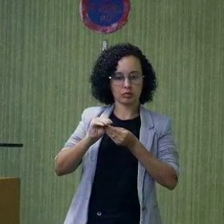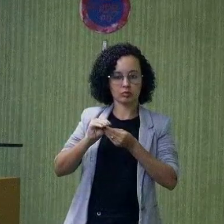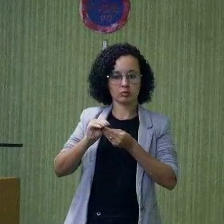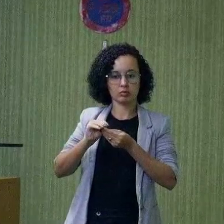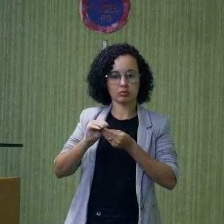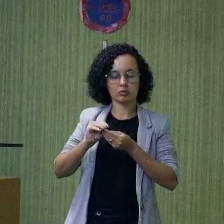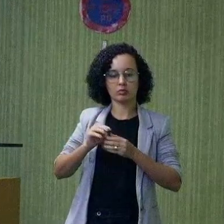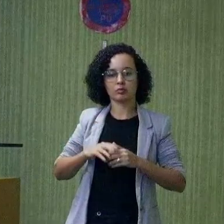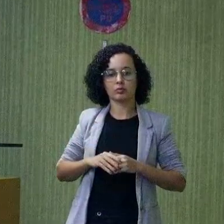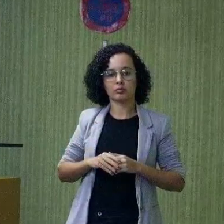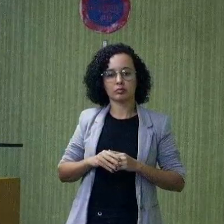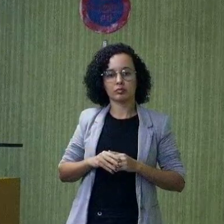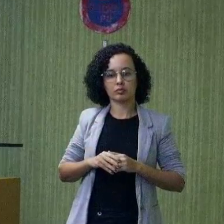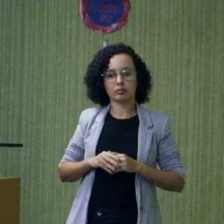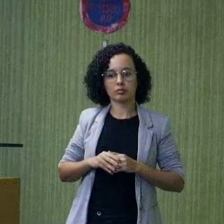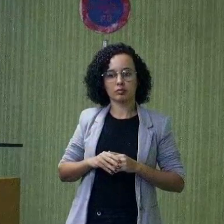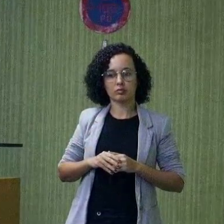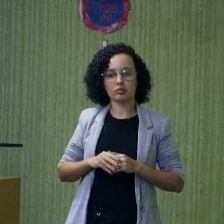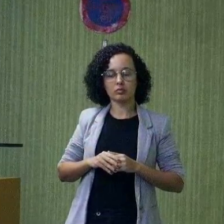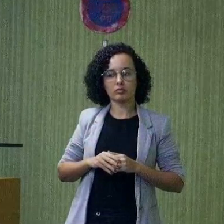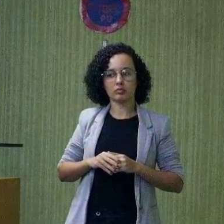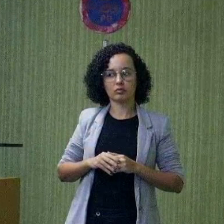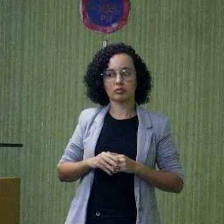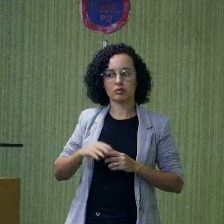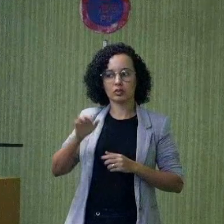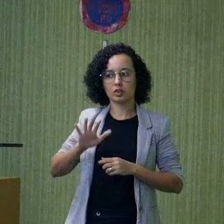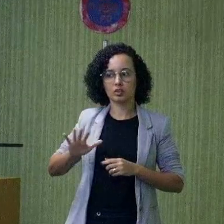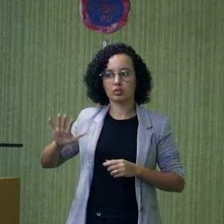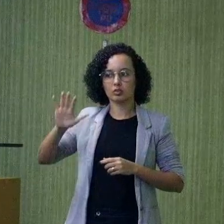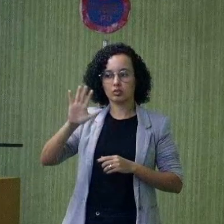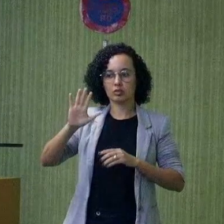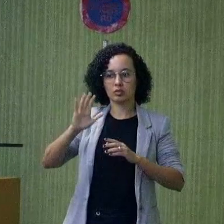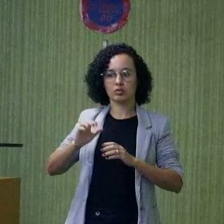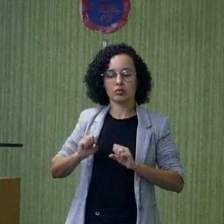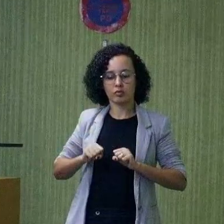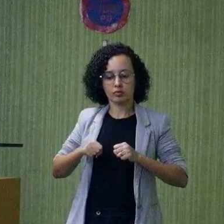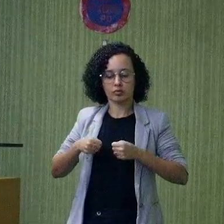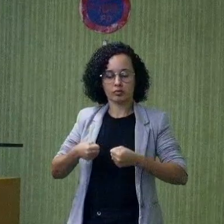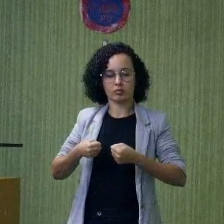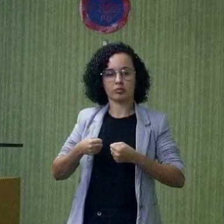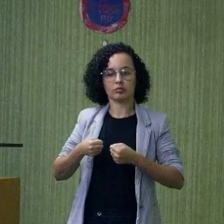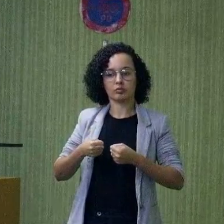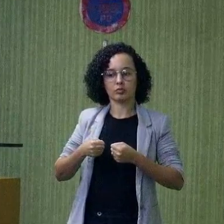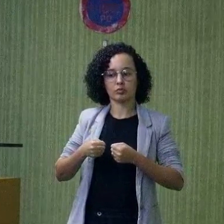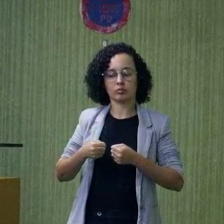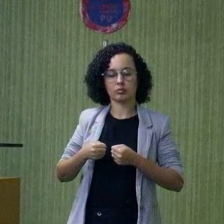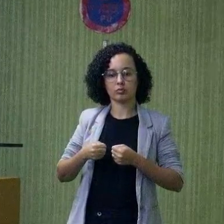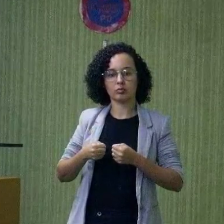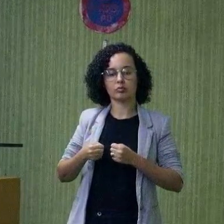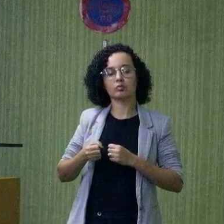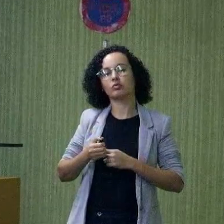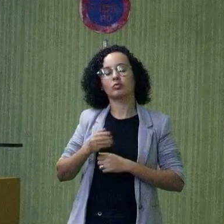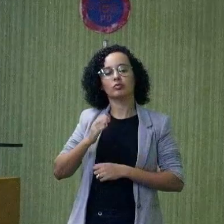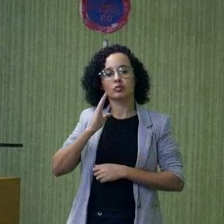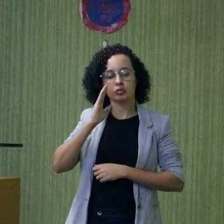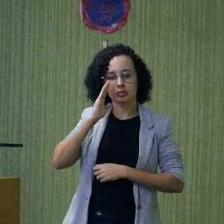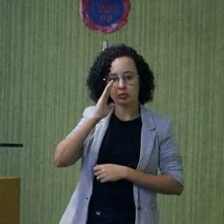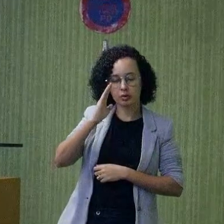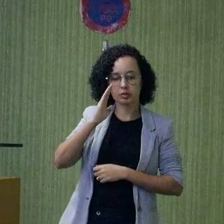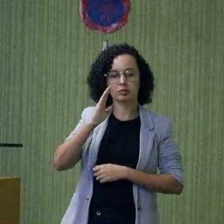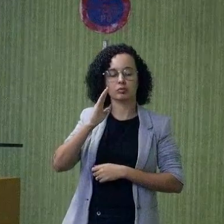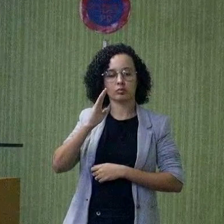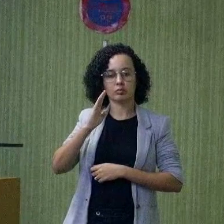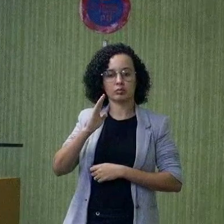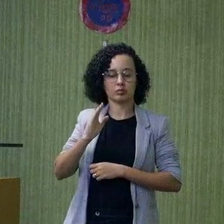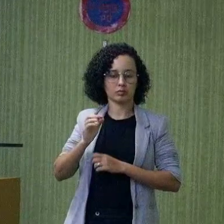remissão a objetivos de caráter mais geral o fortalecimento dos princípios do Estado democrático de Direito com ênfase na promoção da